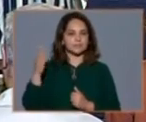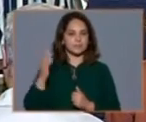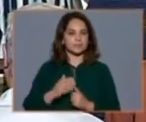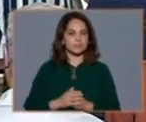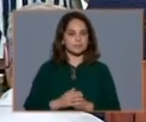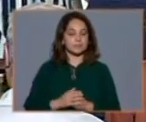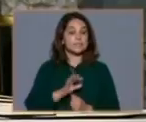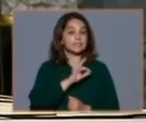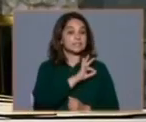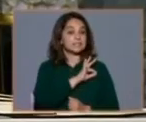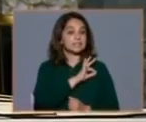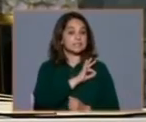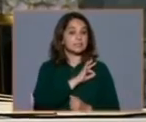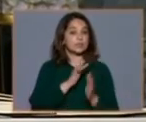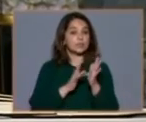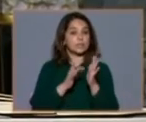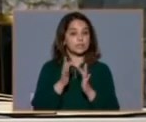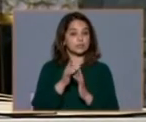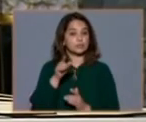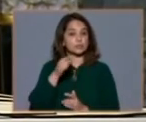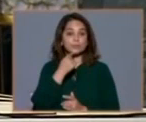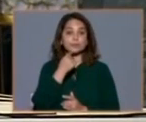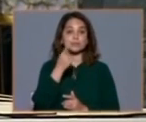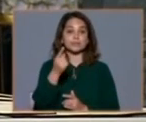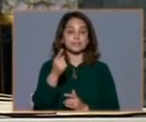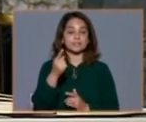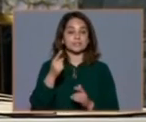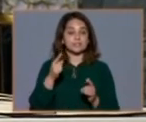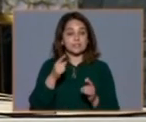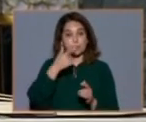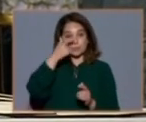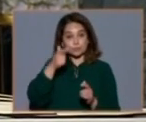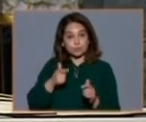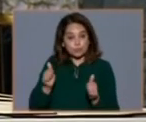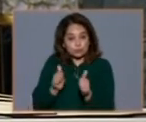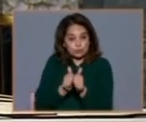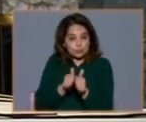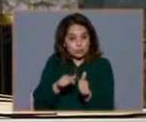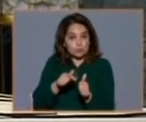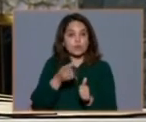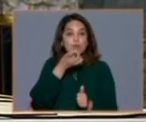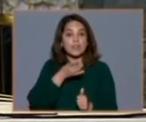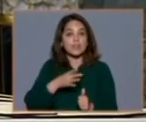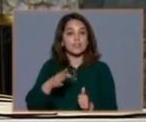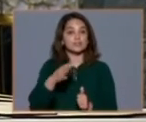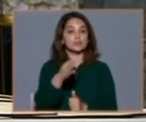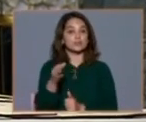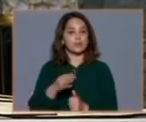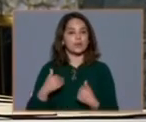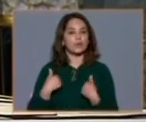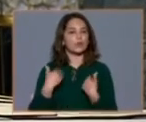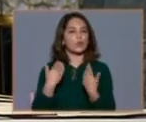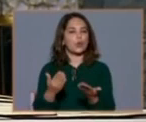Senhor Jesus Cristo, que dissestes aos vossos apóstolos: deixo-vos a paz, dou-vos a minha paz. Não olheis